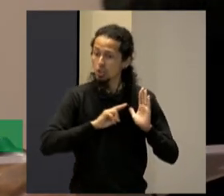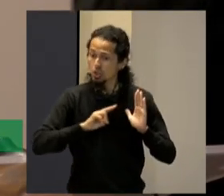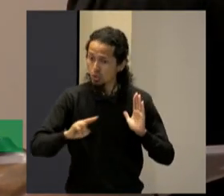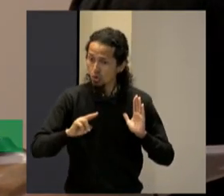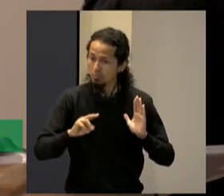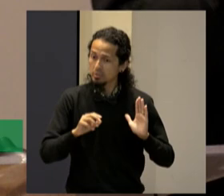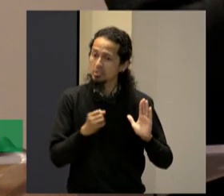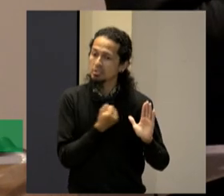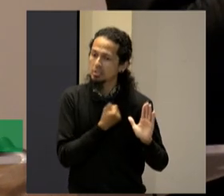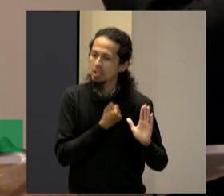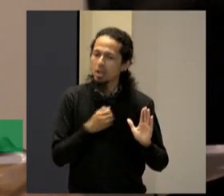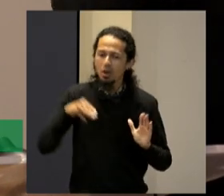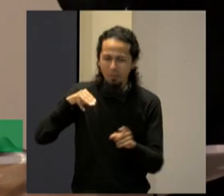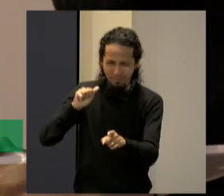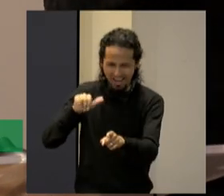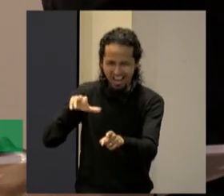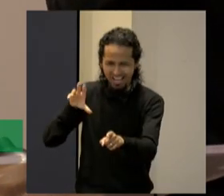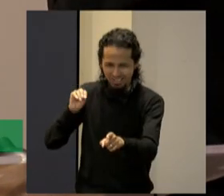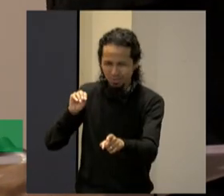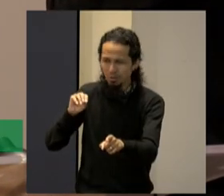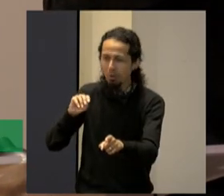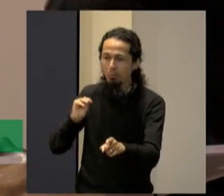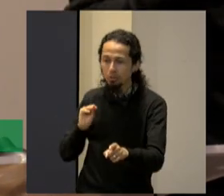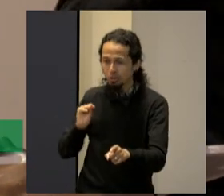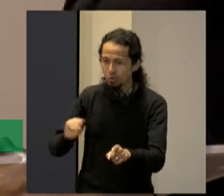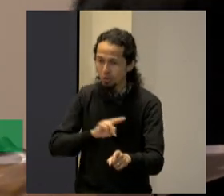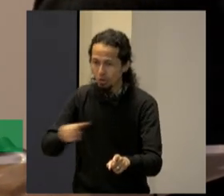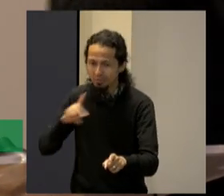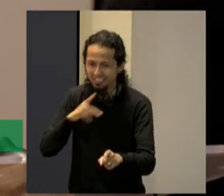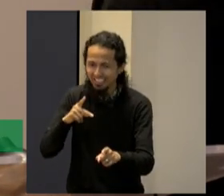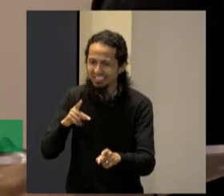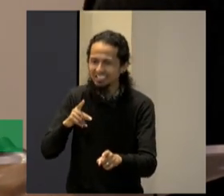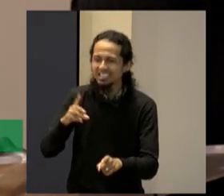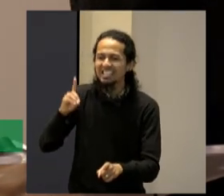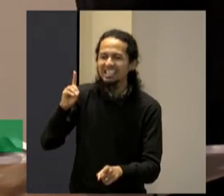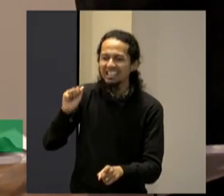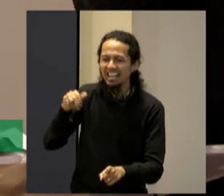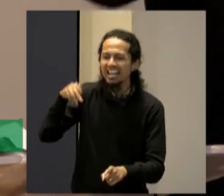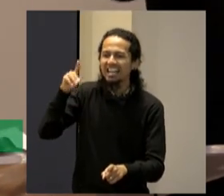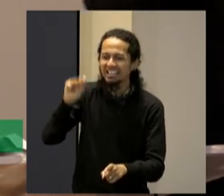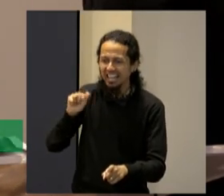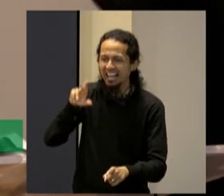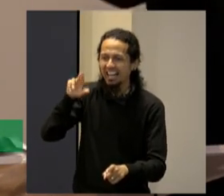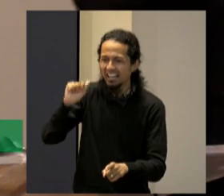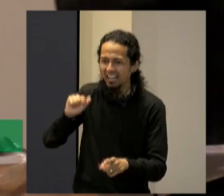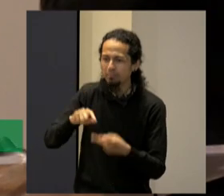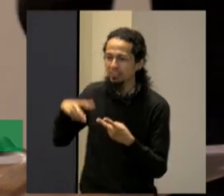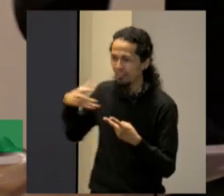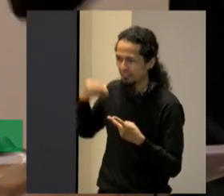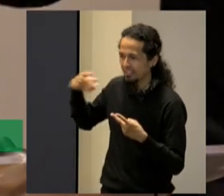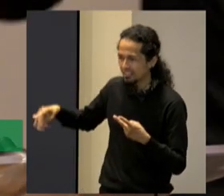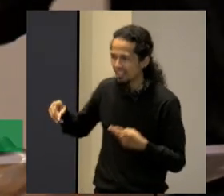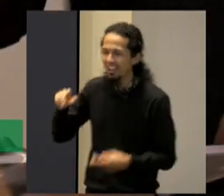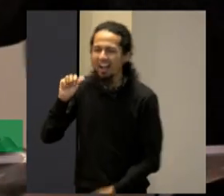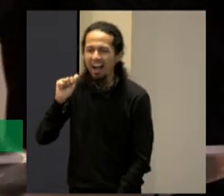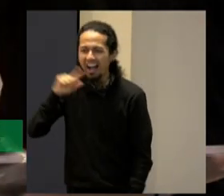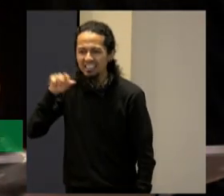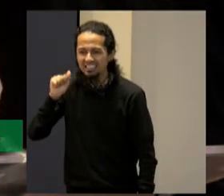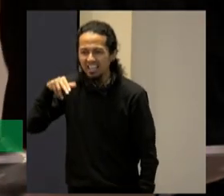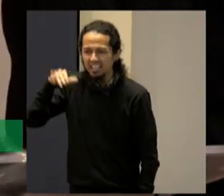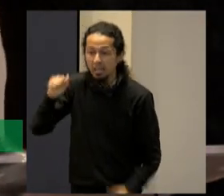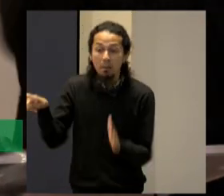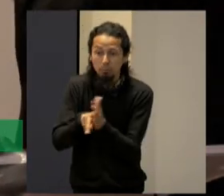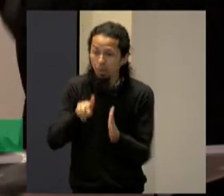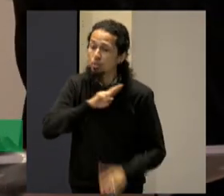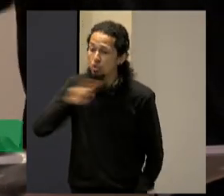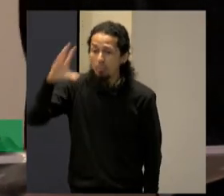nomeia sua filha com o nome de Dandara. Eu nomeio a minha filha e meu filho com o nome de Azânia e Kayodê. Nós entendíamos